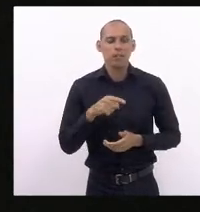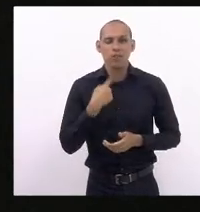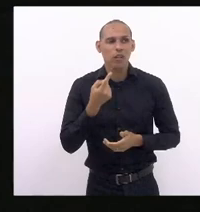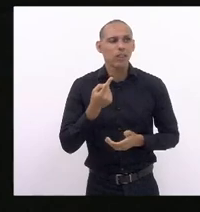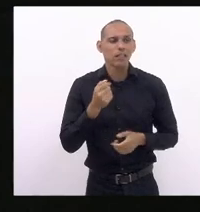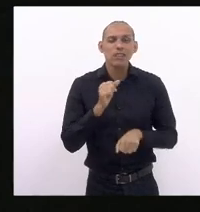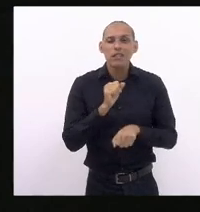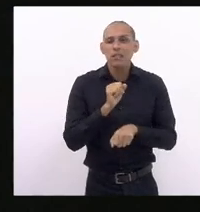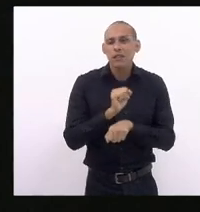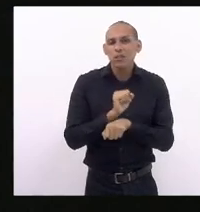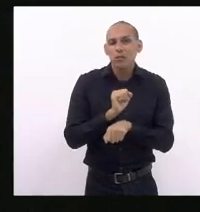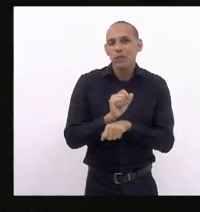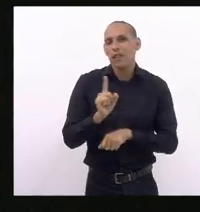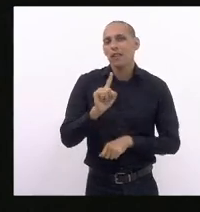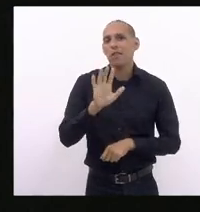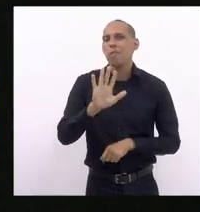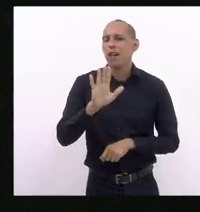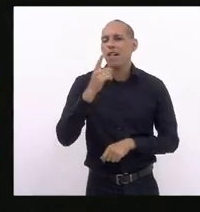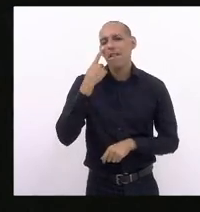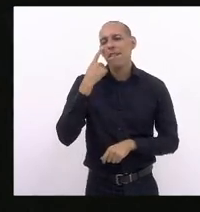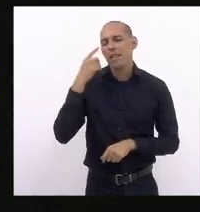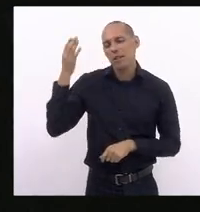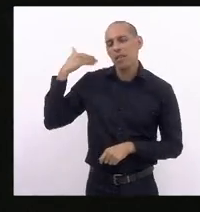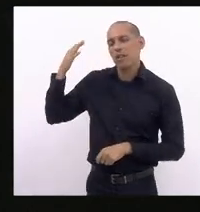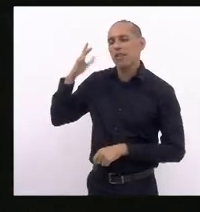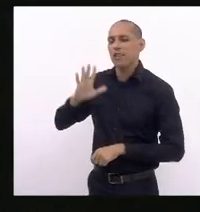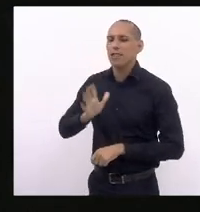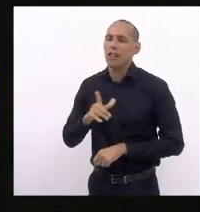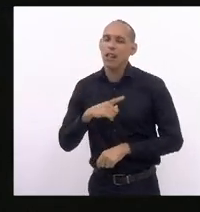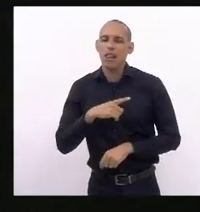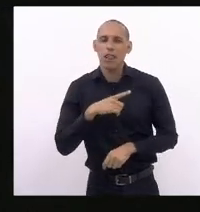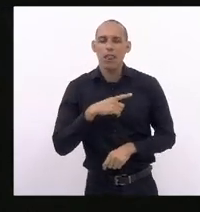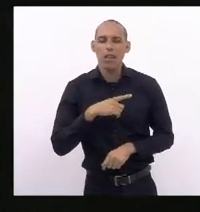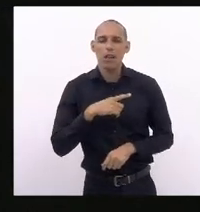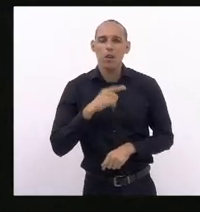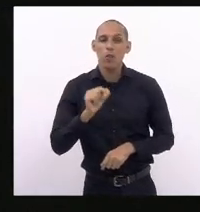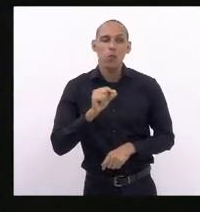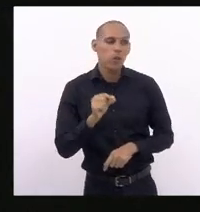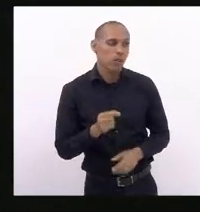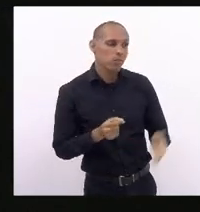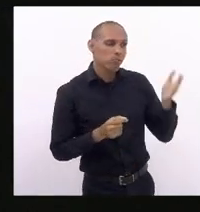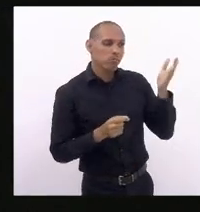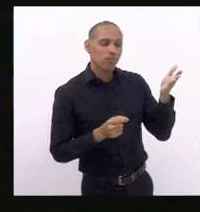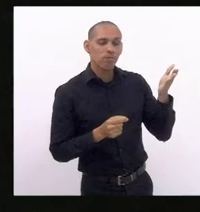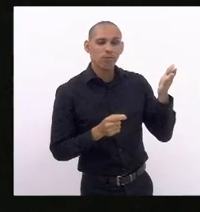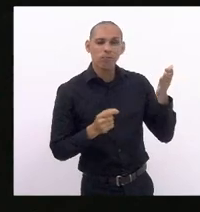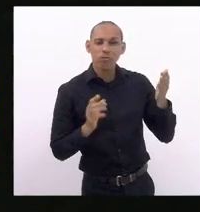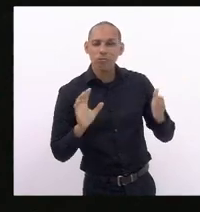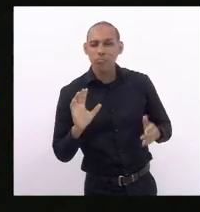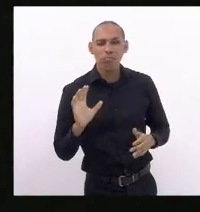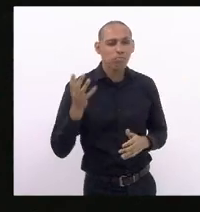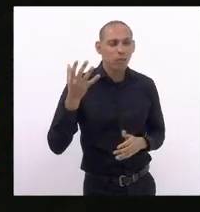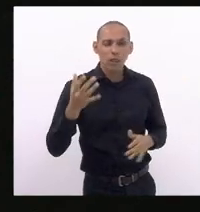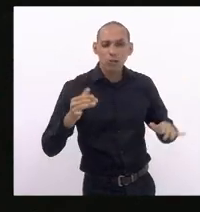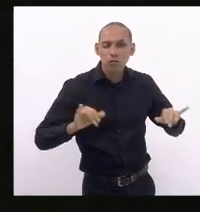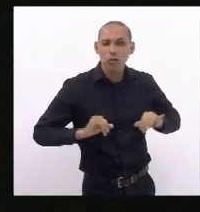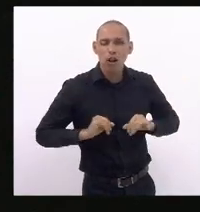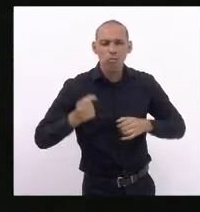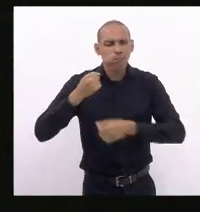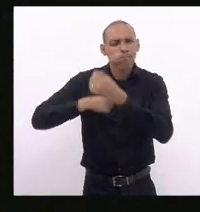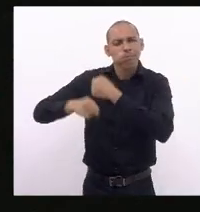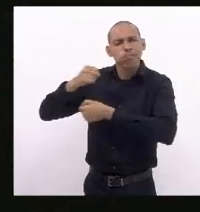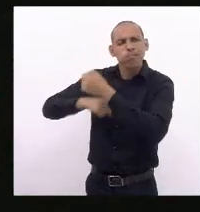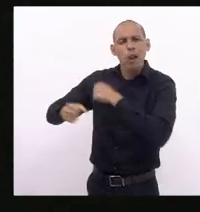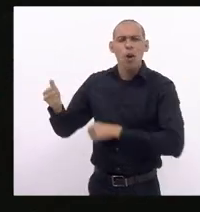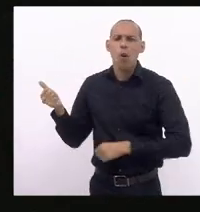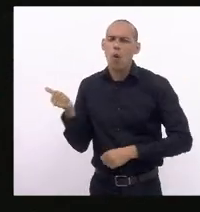como já visto anteriormente, essa cidade foi vítima, há 11 anos atrás,